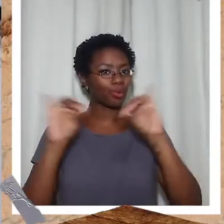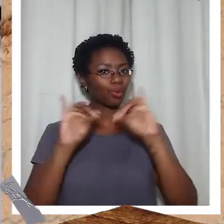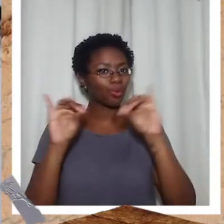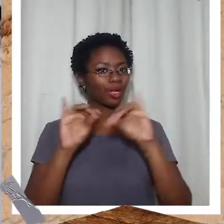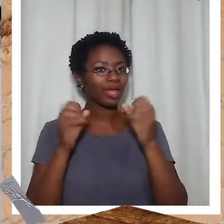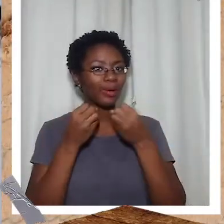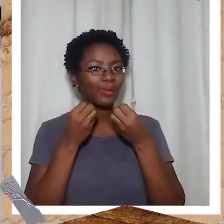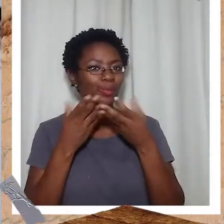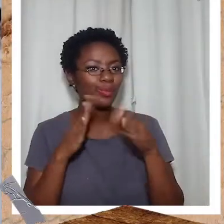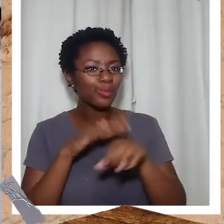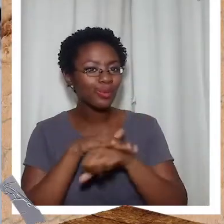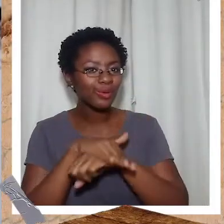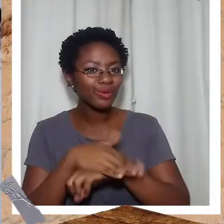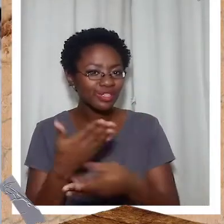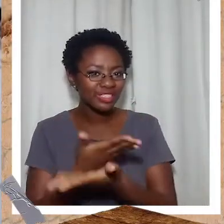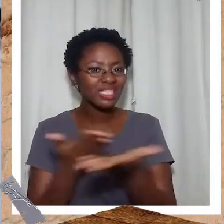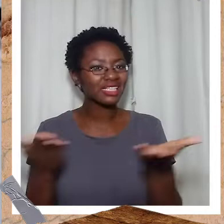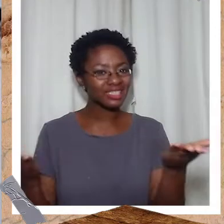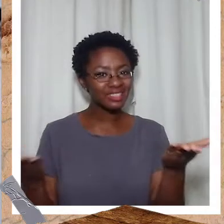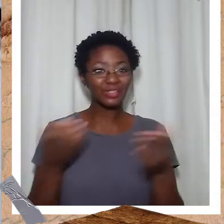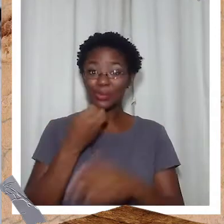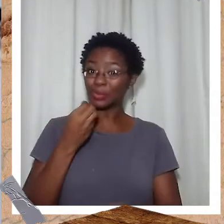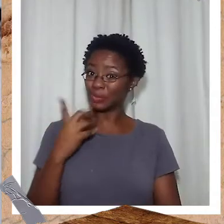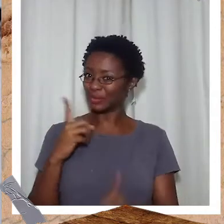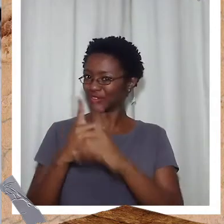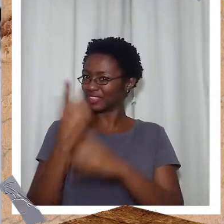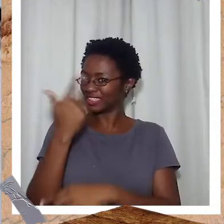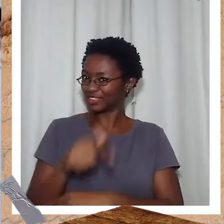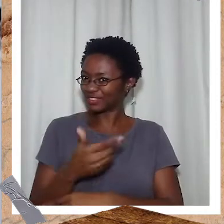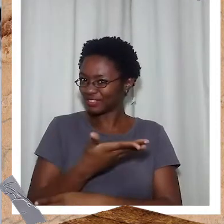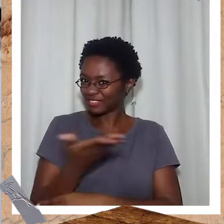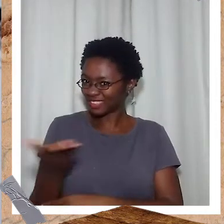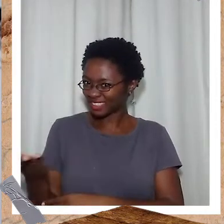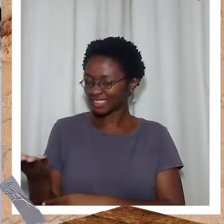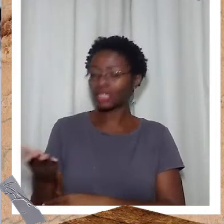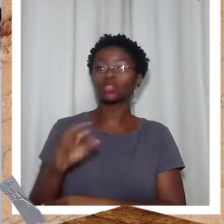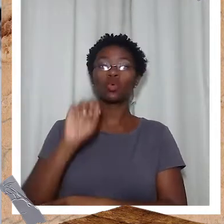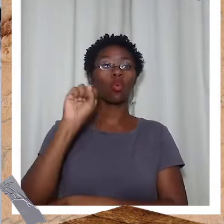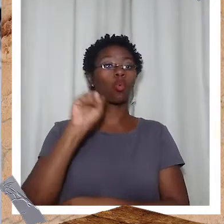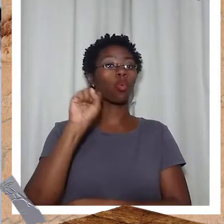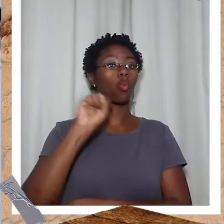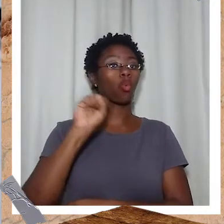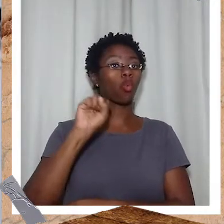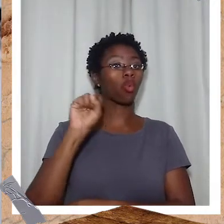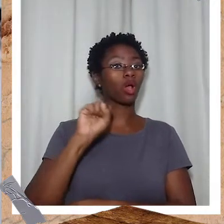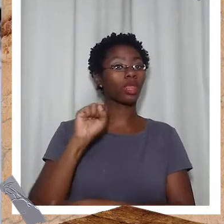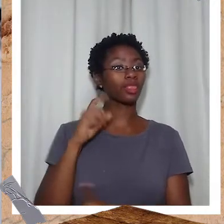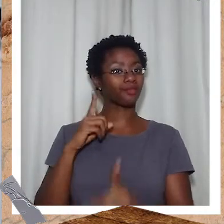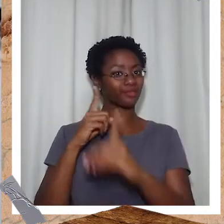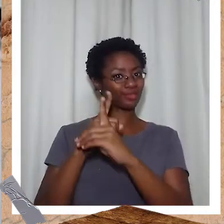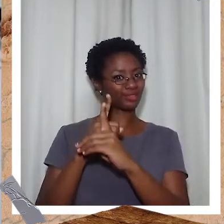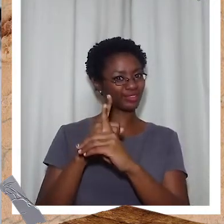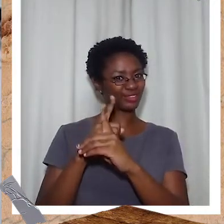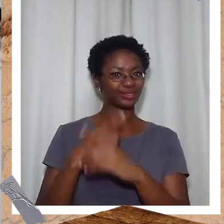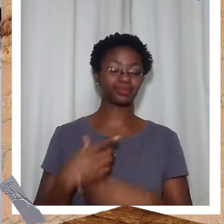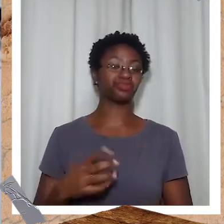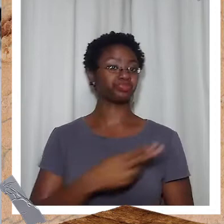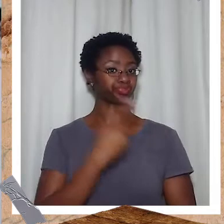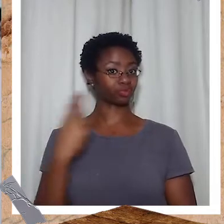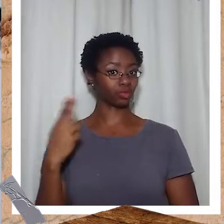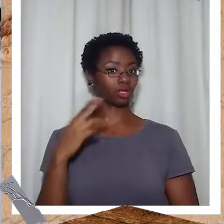boa noite. Que bom reencontrar vocês. Nosso 8º encontro. Eu sou a